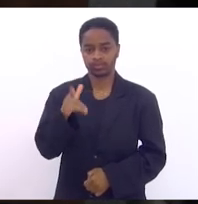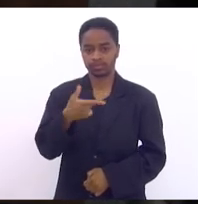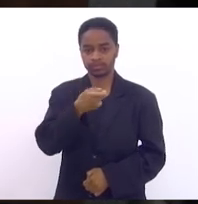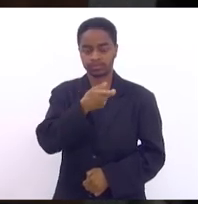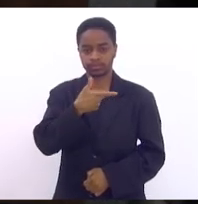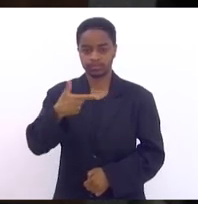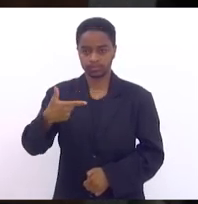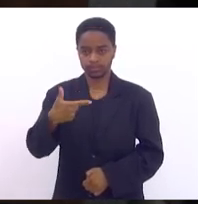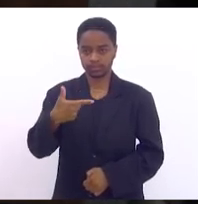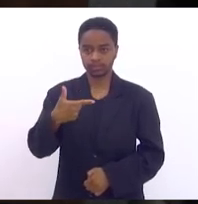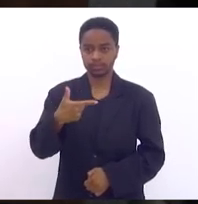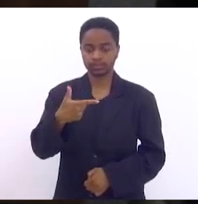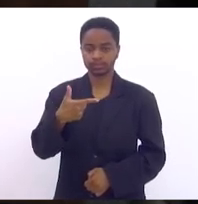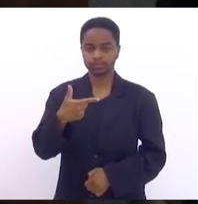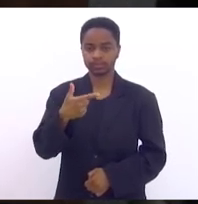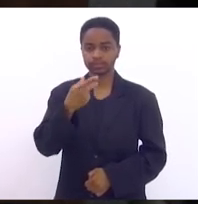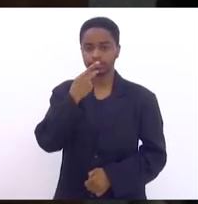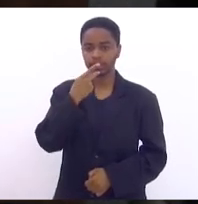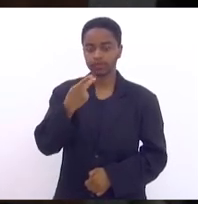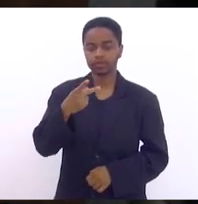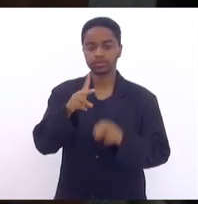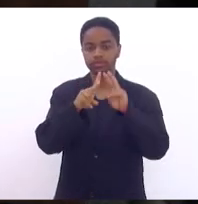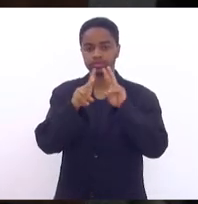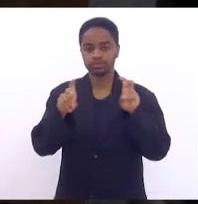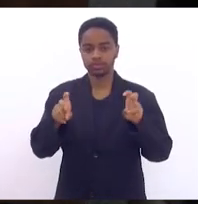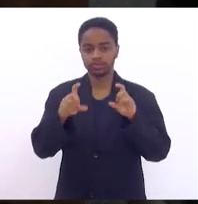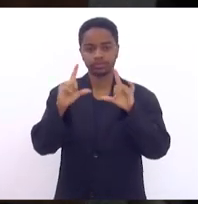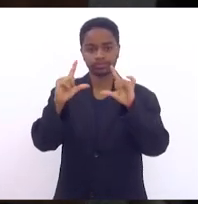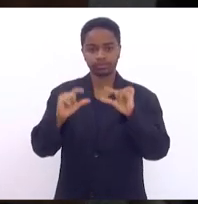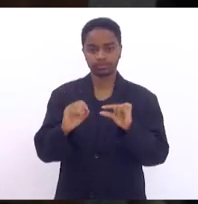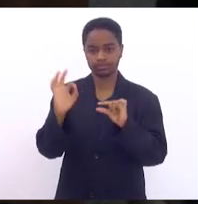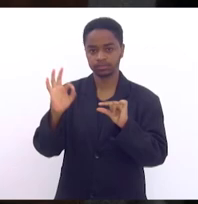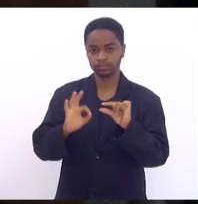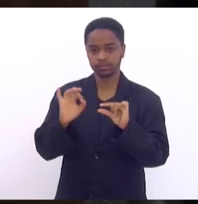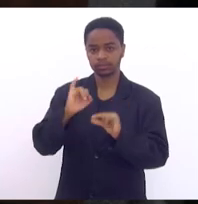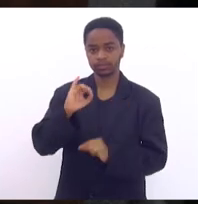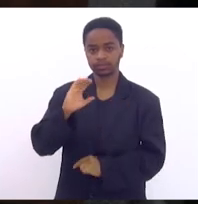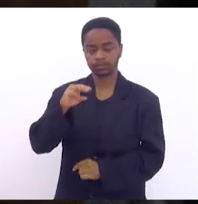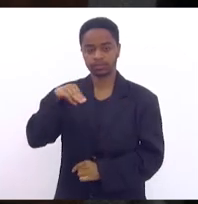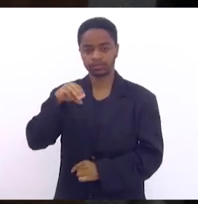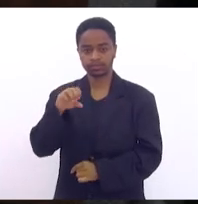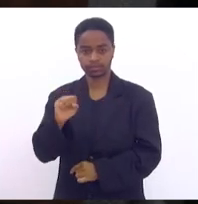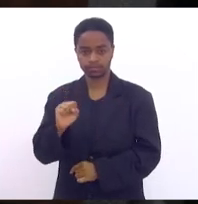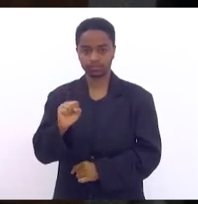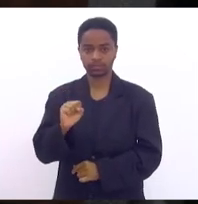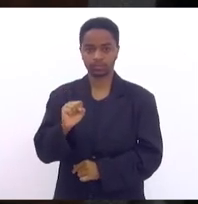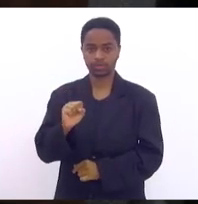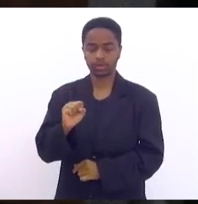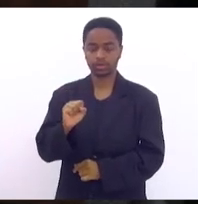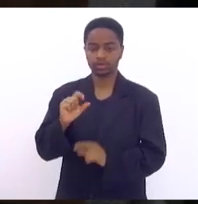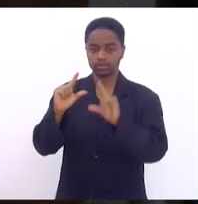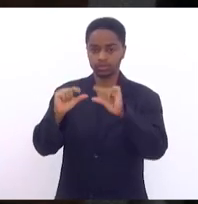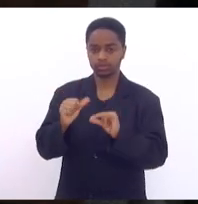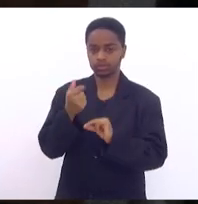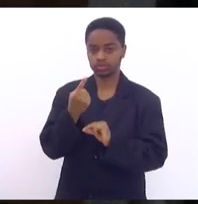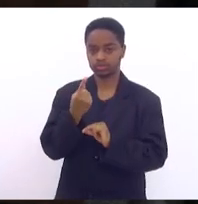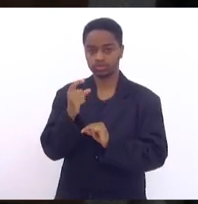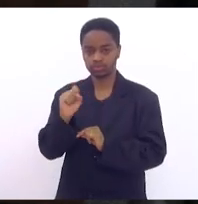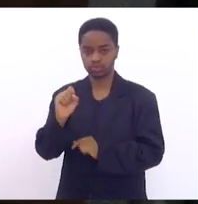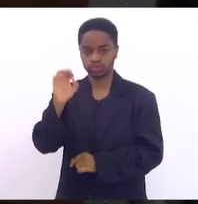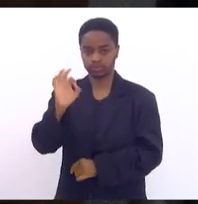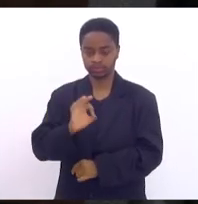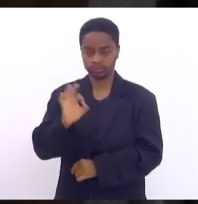31/2022, que trata da redução da alíquota do ICMS para 18% sobre energia,